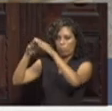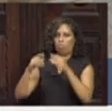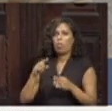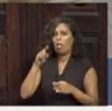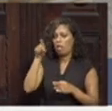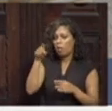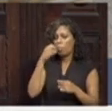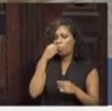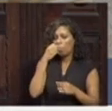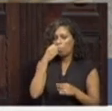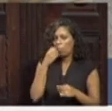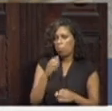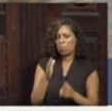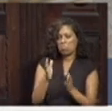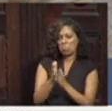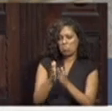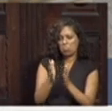até